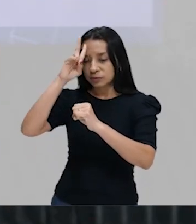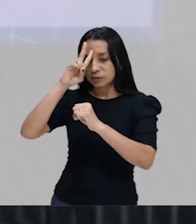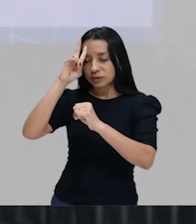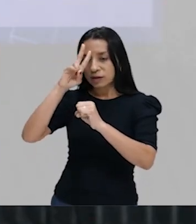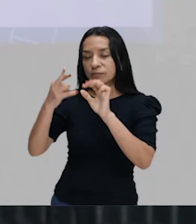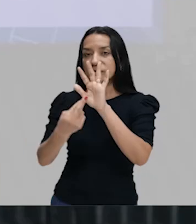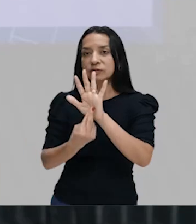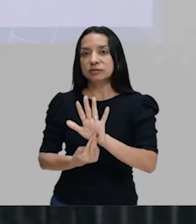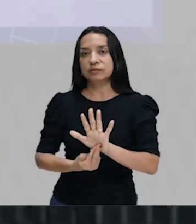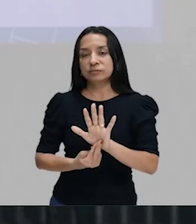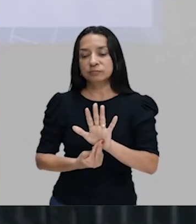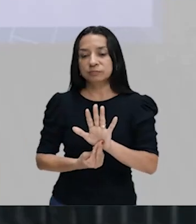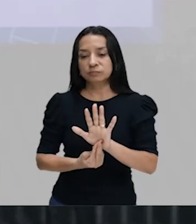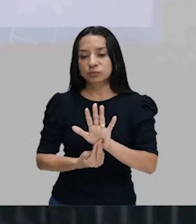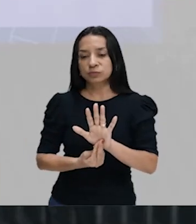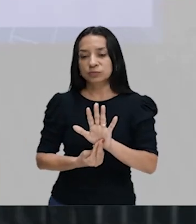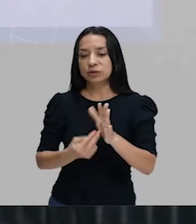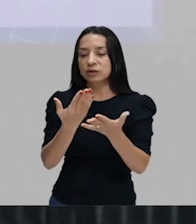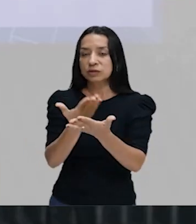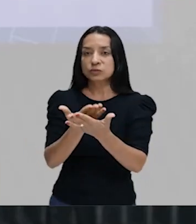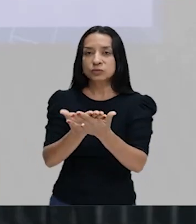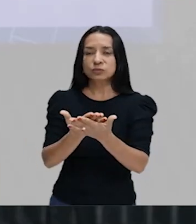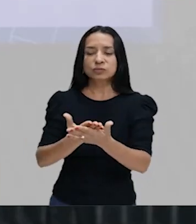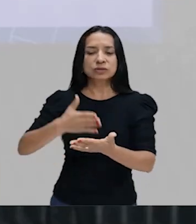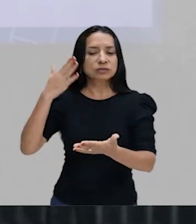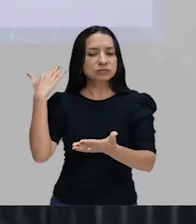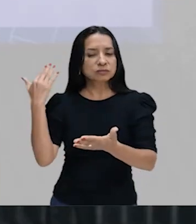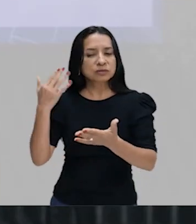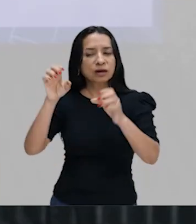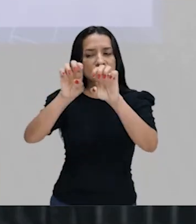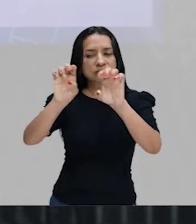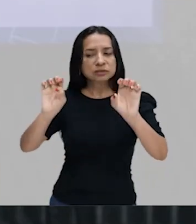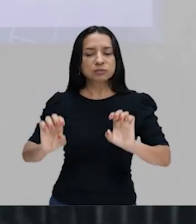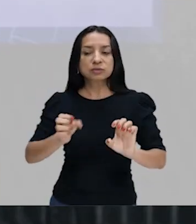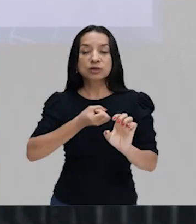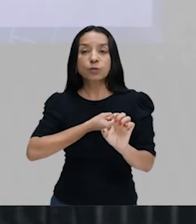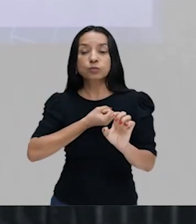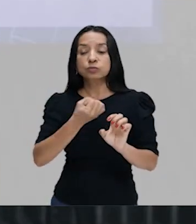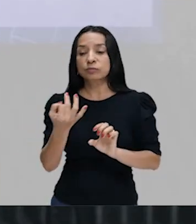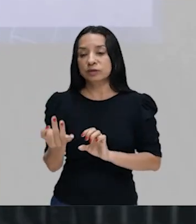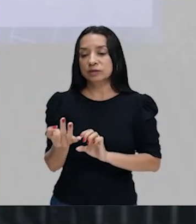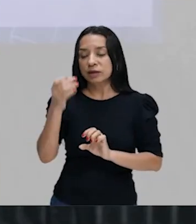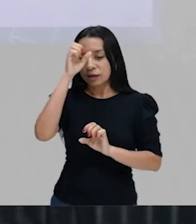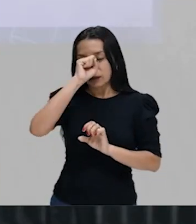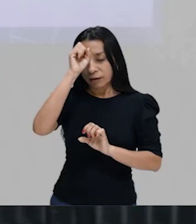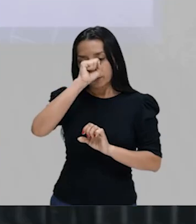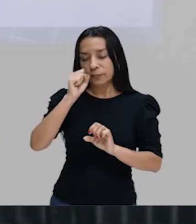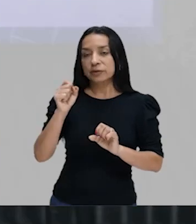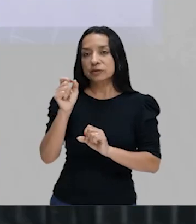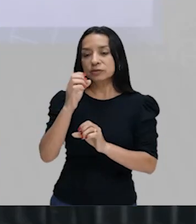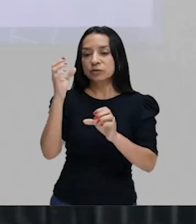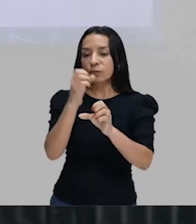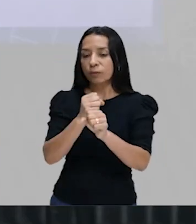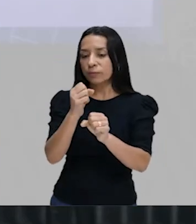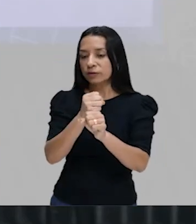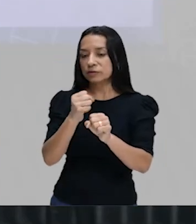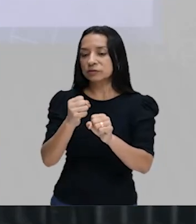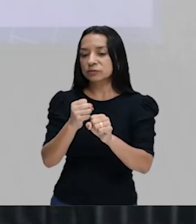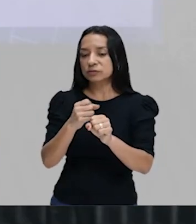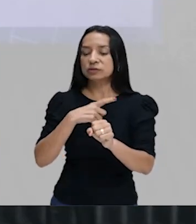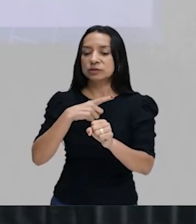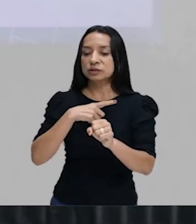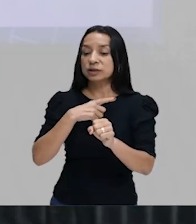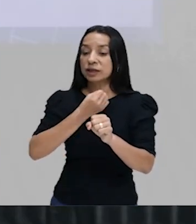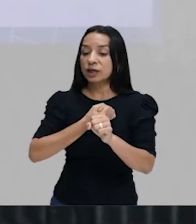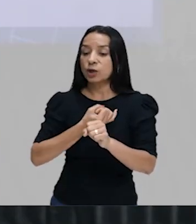das representações, né? Quando você está estudando lá expressão numérica, você aprende, né, operações que envolvem os números,